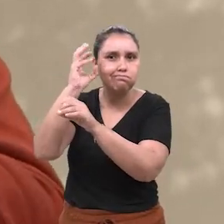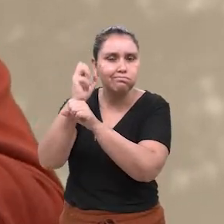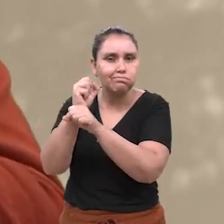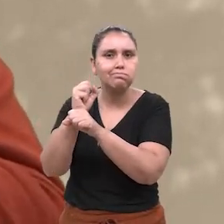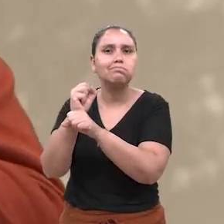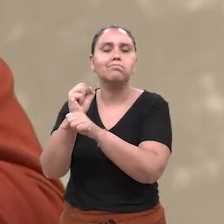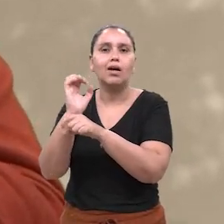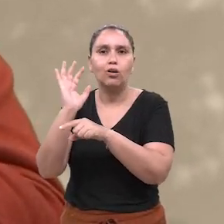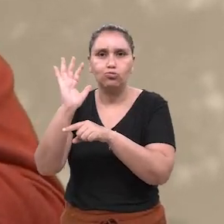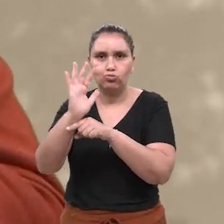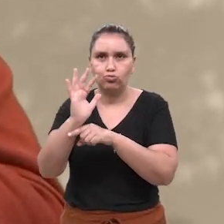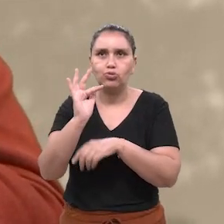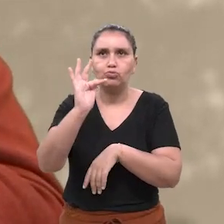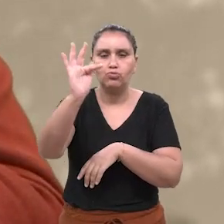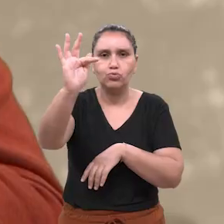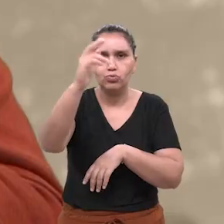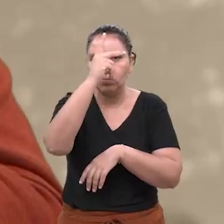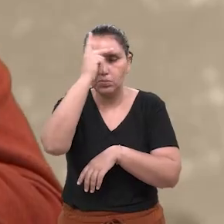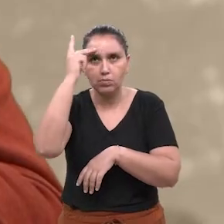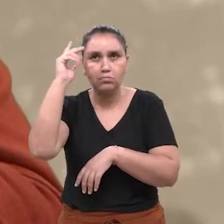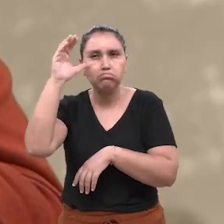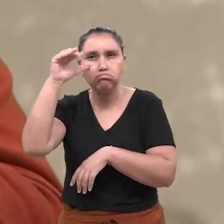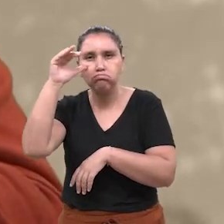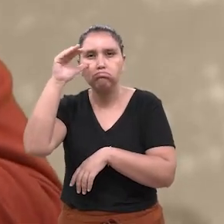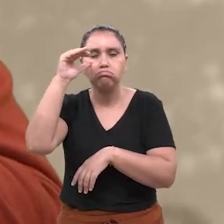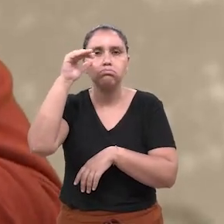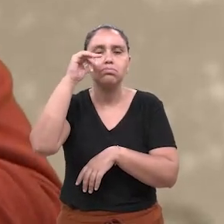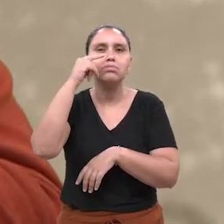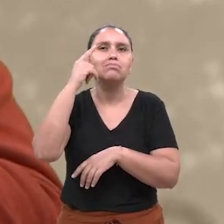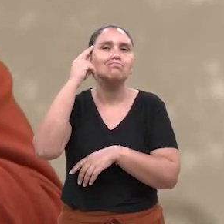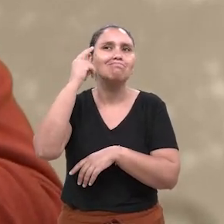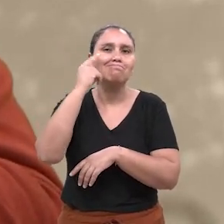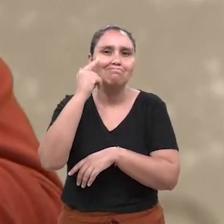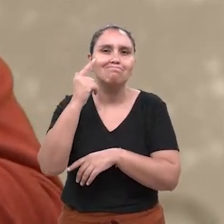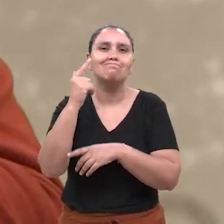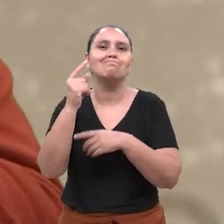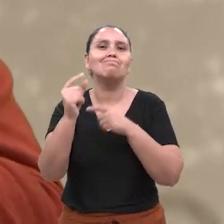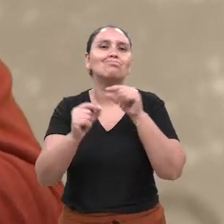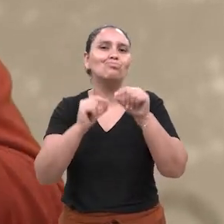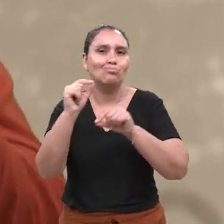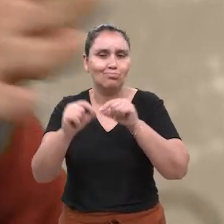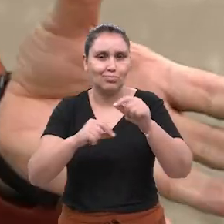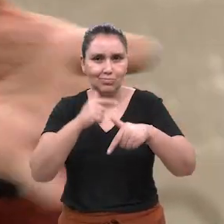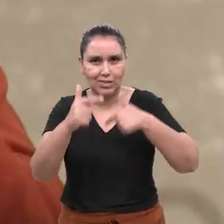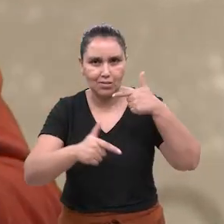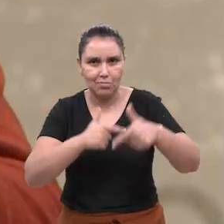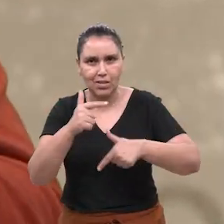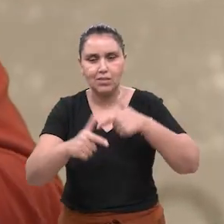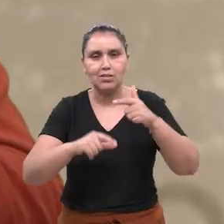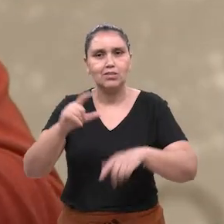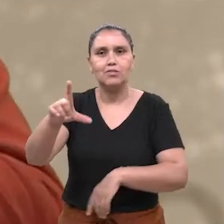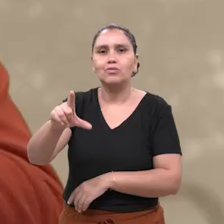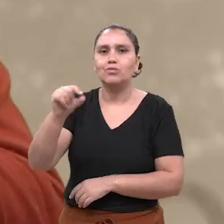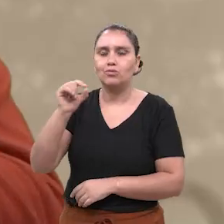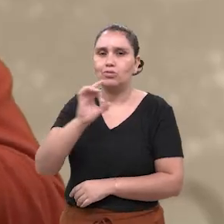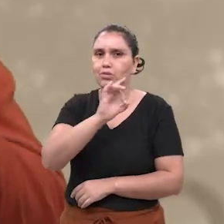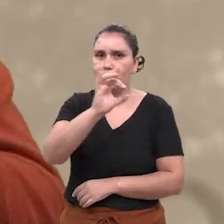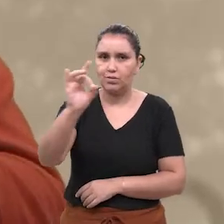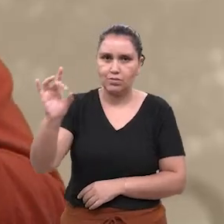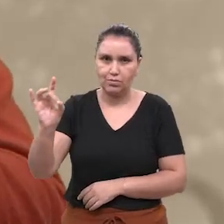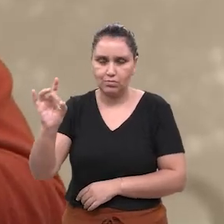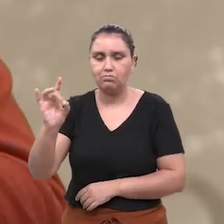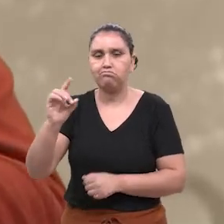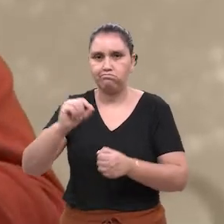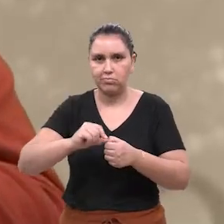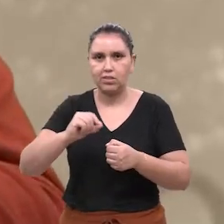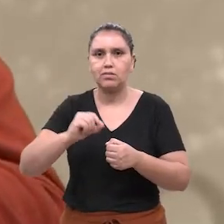para a história. E isso aí, lá na frente, as pessoas vão poder ver e ver o que cada presidente fez e que as decisões que